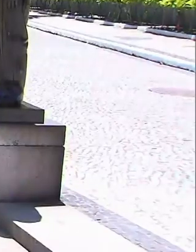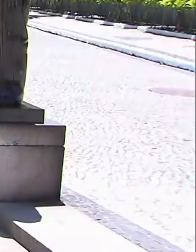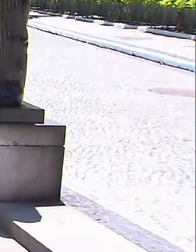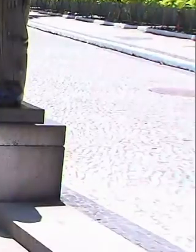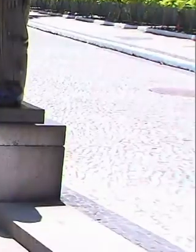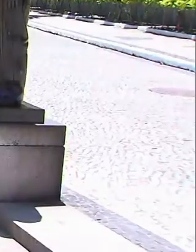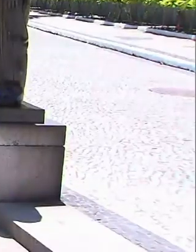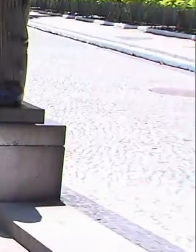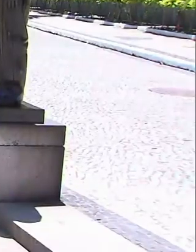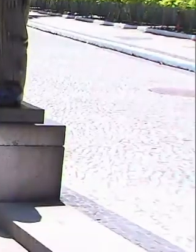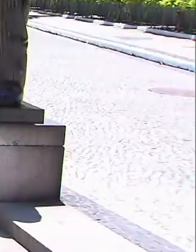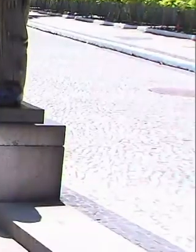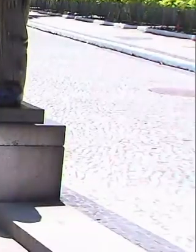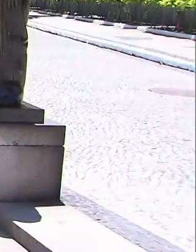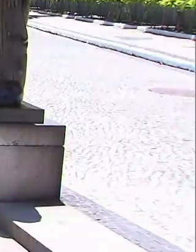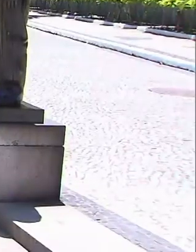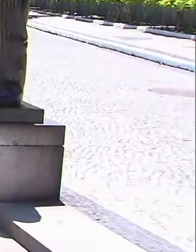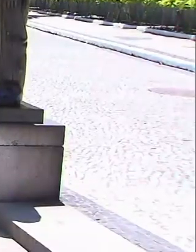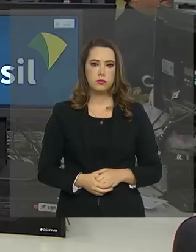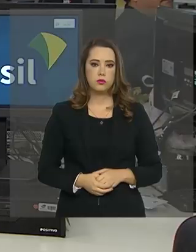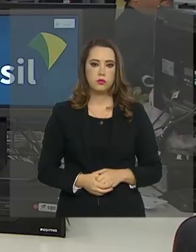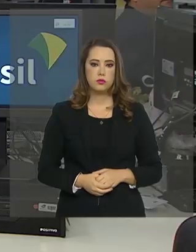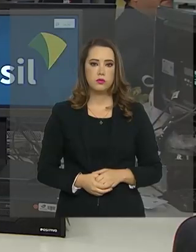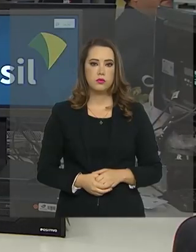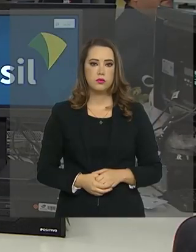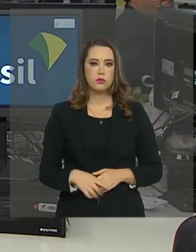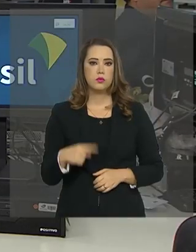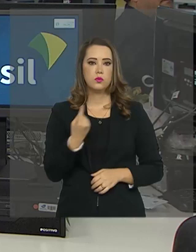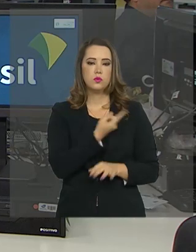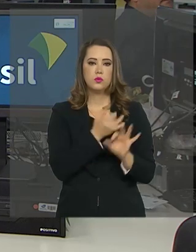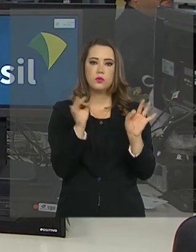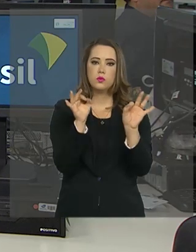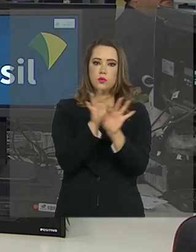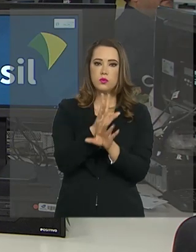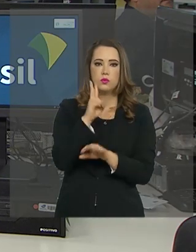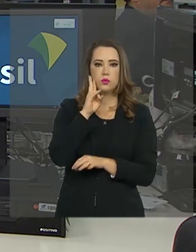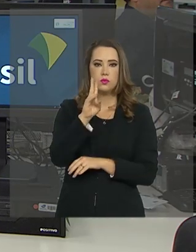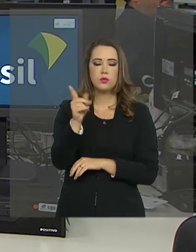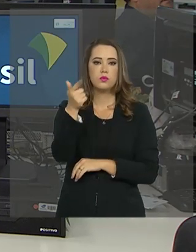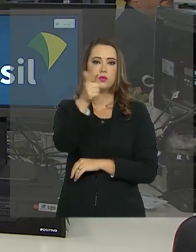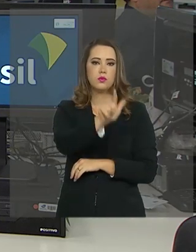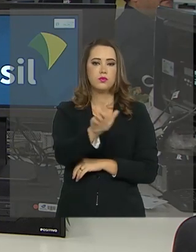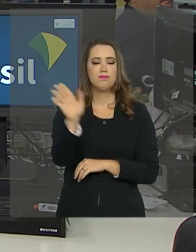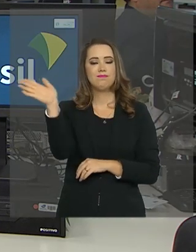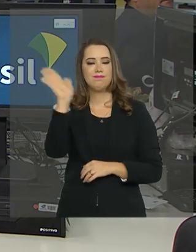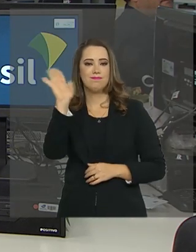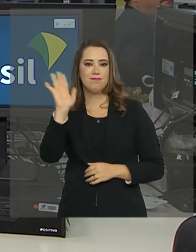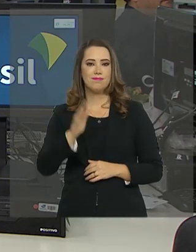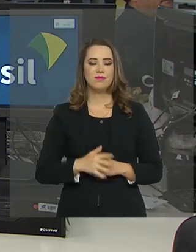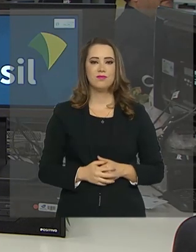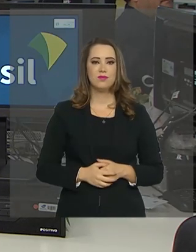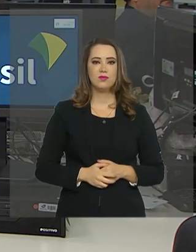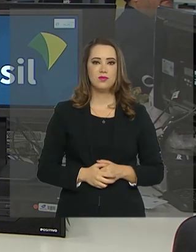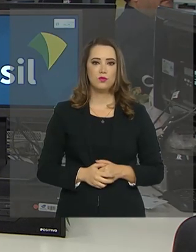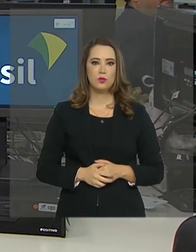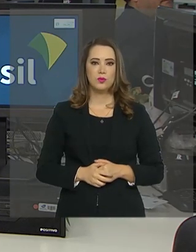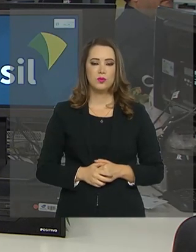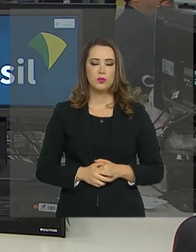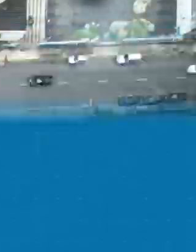do aniversário da Brigada Paraquedista. E a gente fica por aqui. Nós voltamos na próxima edição. Até lá!